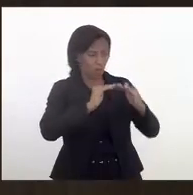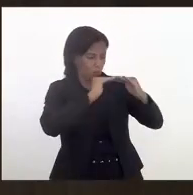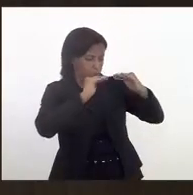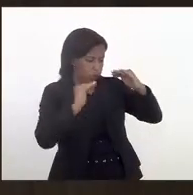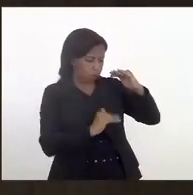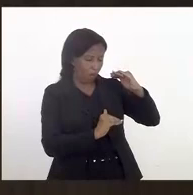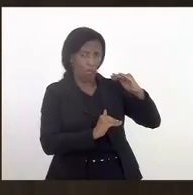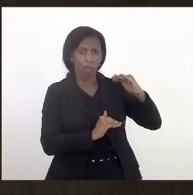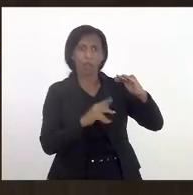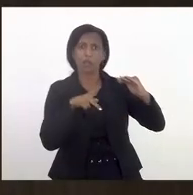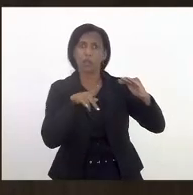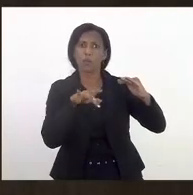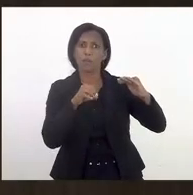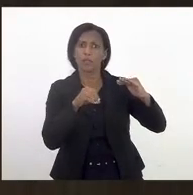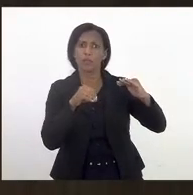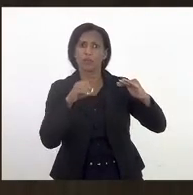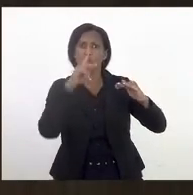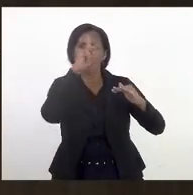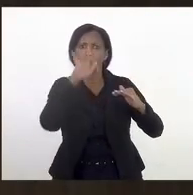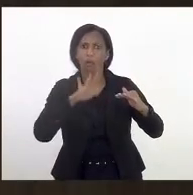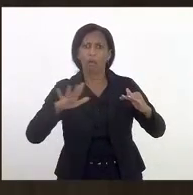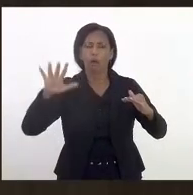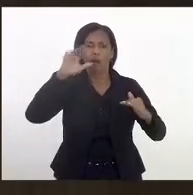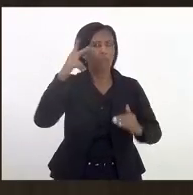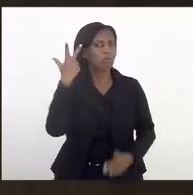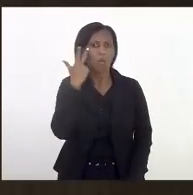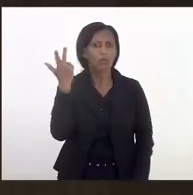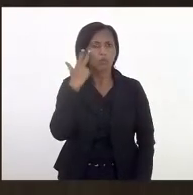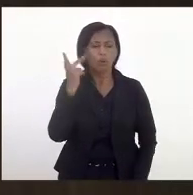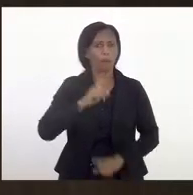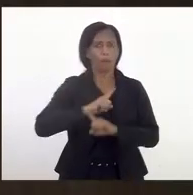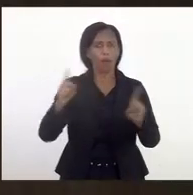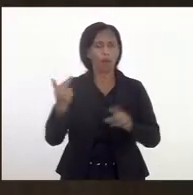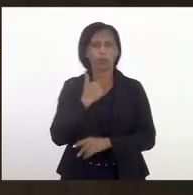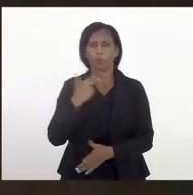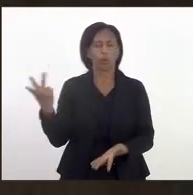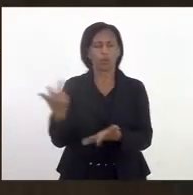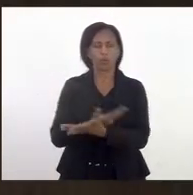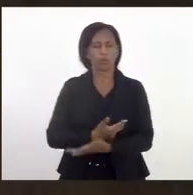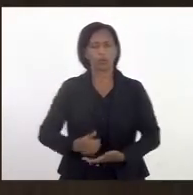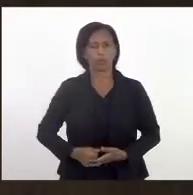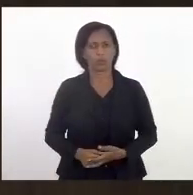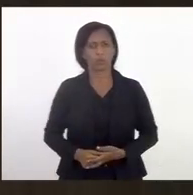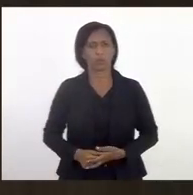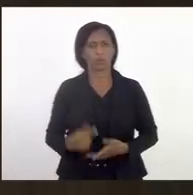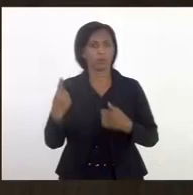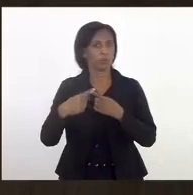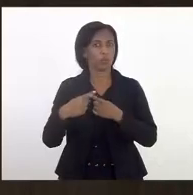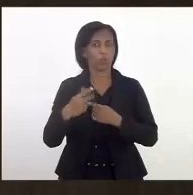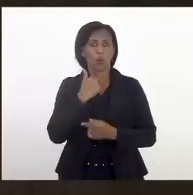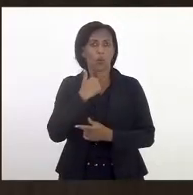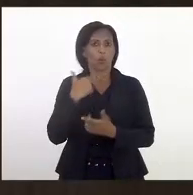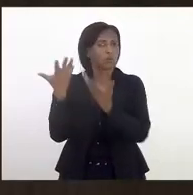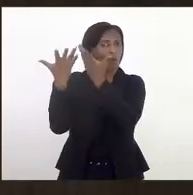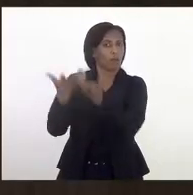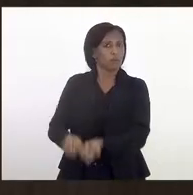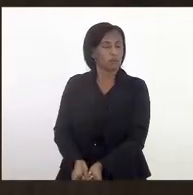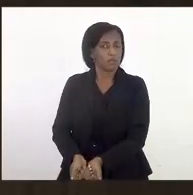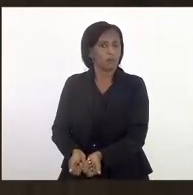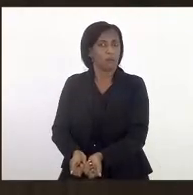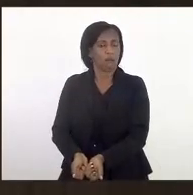salarial nacional E isso não é normal que isso não pode continuar acontecendo porque às vezes não pode aceitar